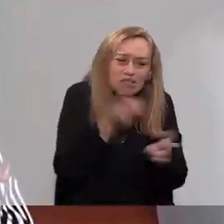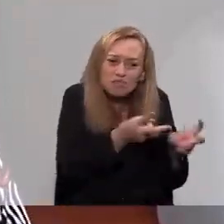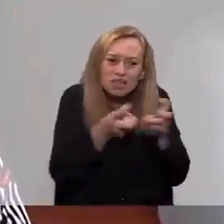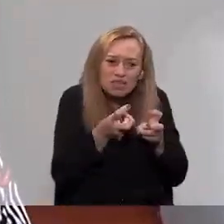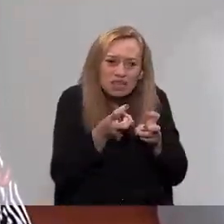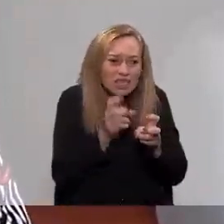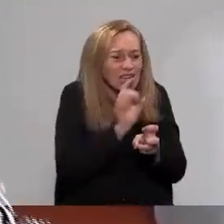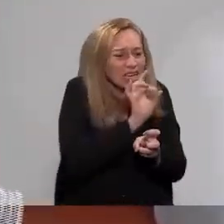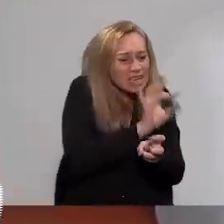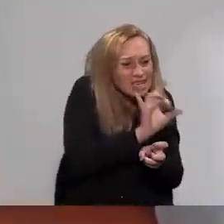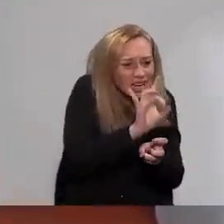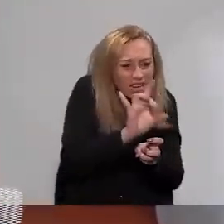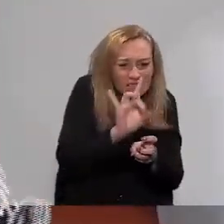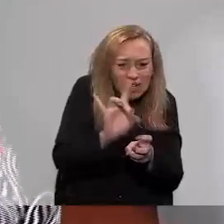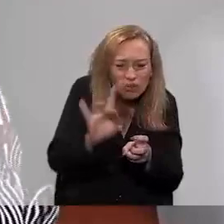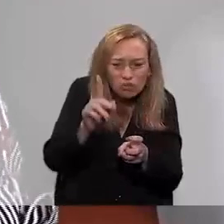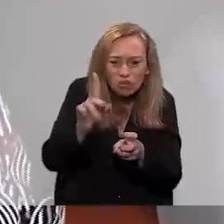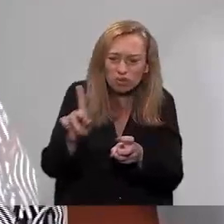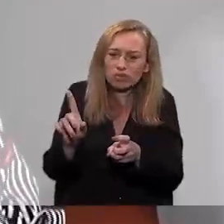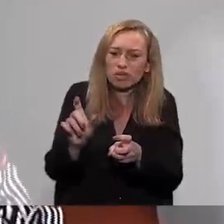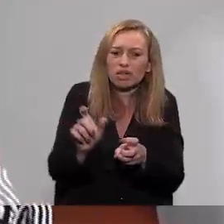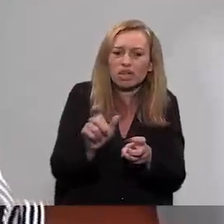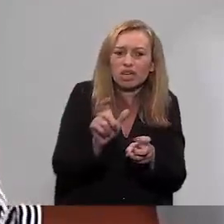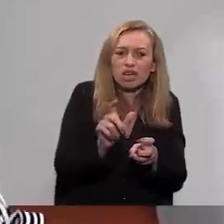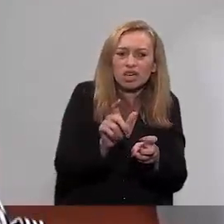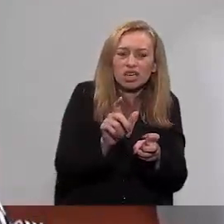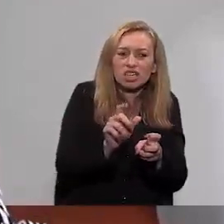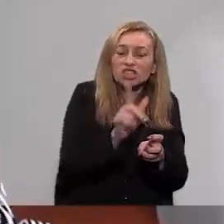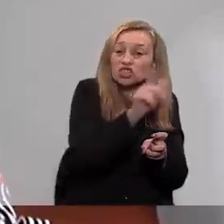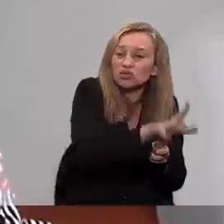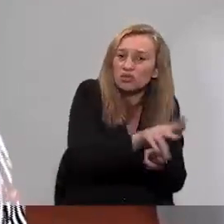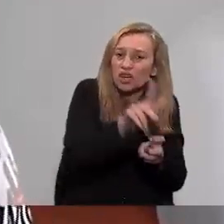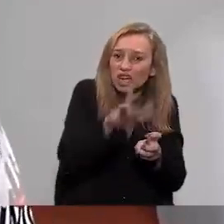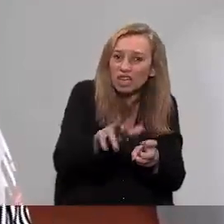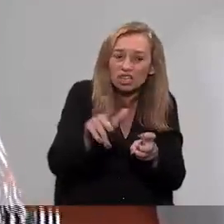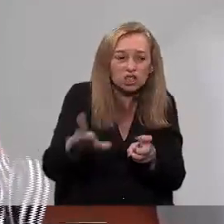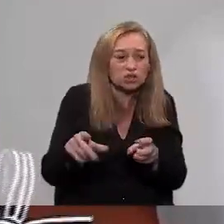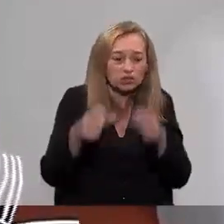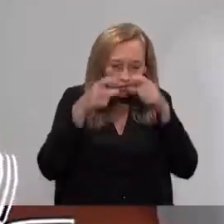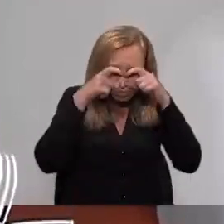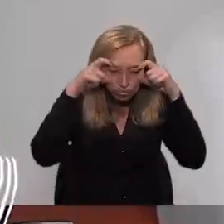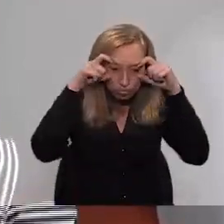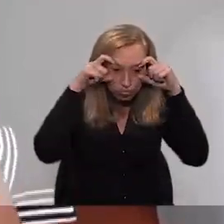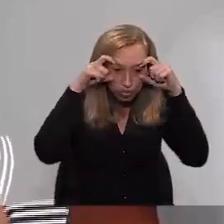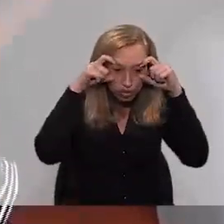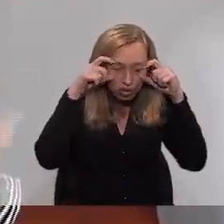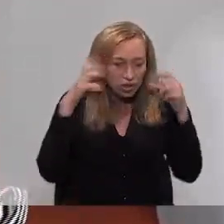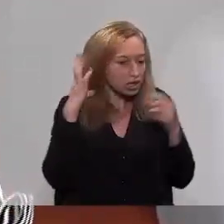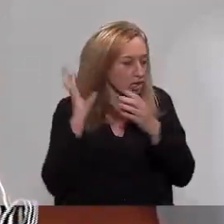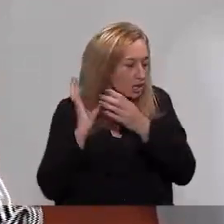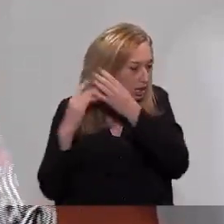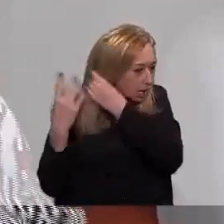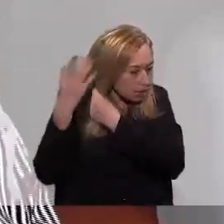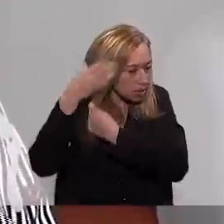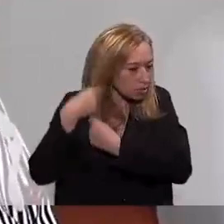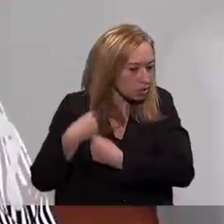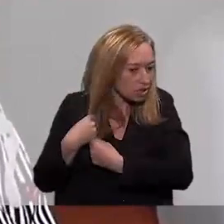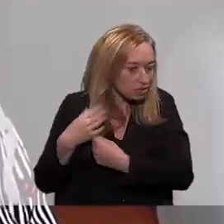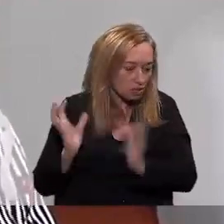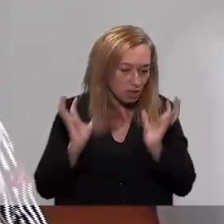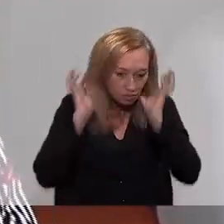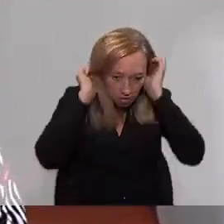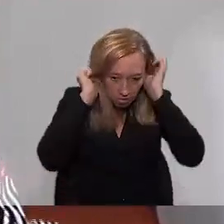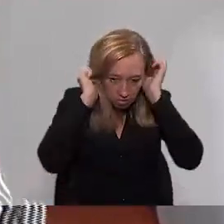ele percebe que cada um é de um jeito. Baixinho, alto, usa óculos, cabelo crespo, cabelo